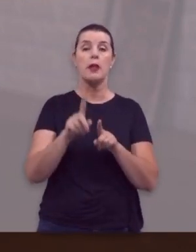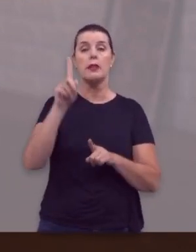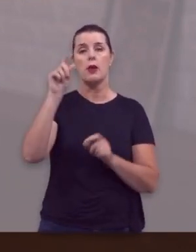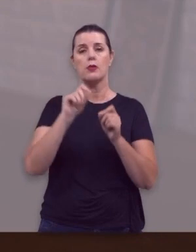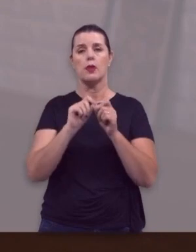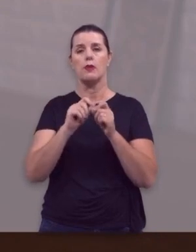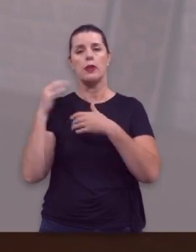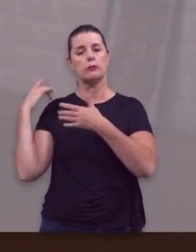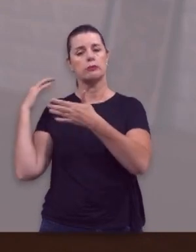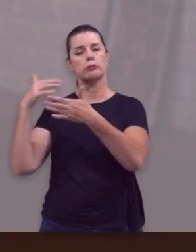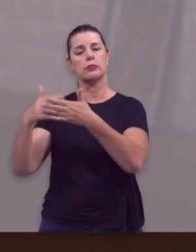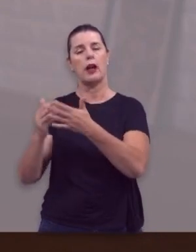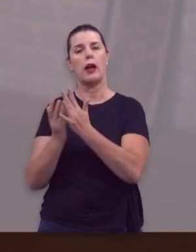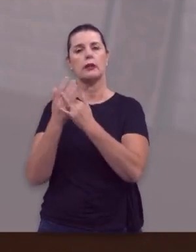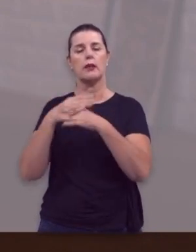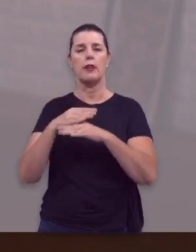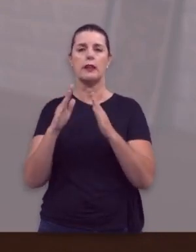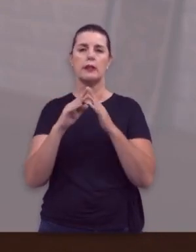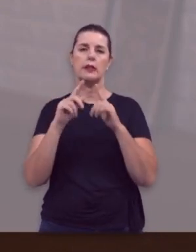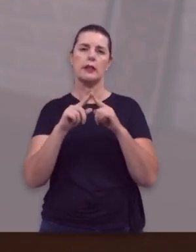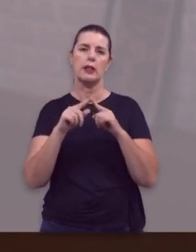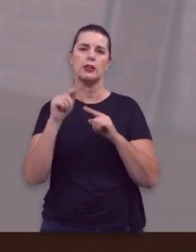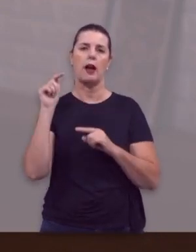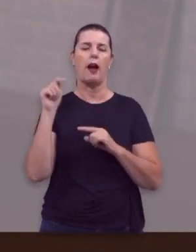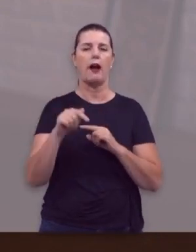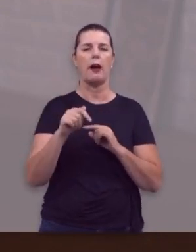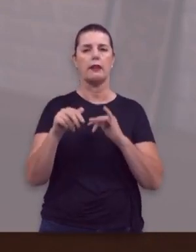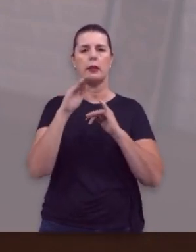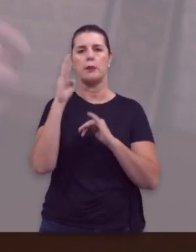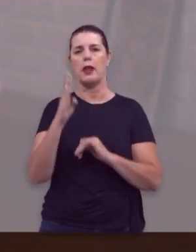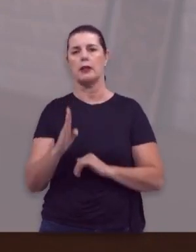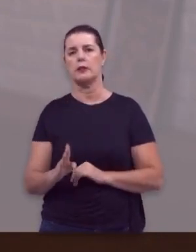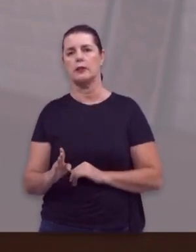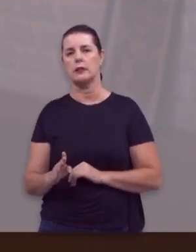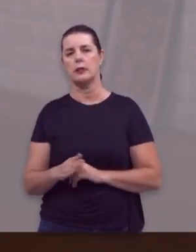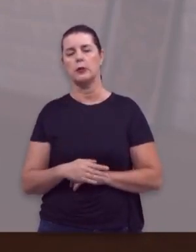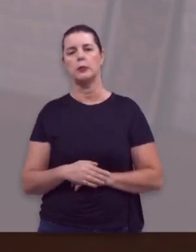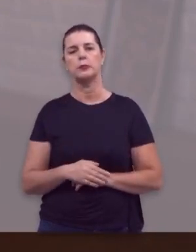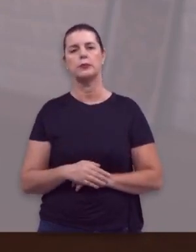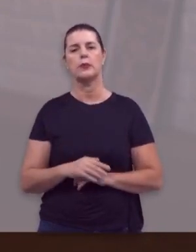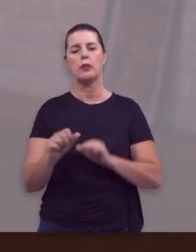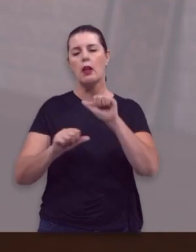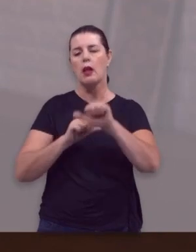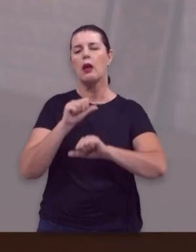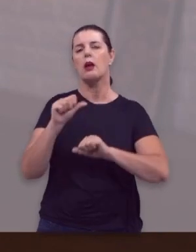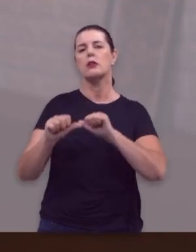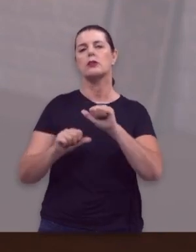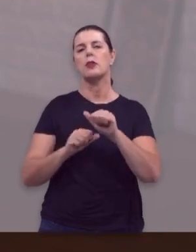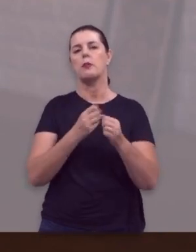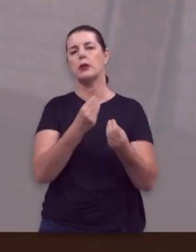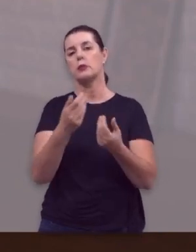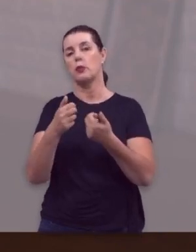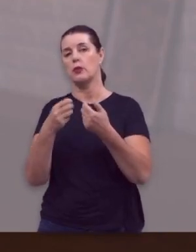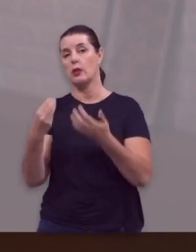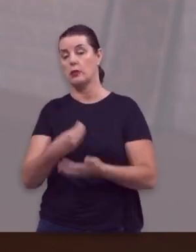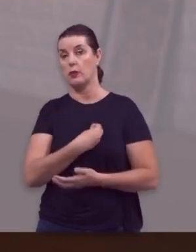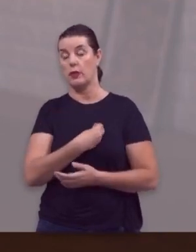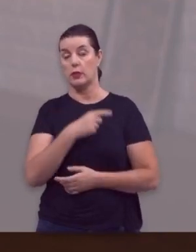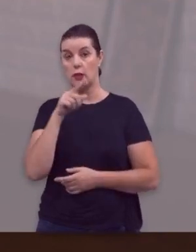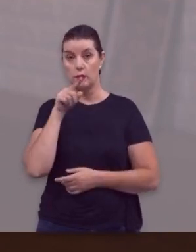obras. Não é apenas a obra independente da fé. A salvação